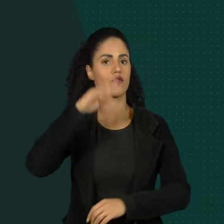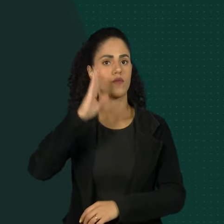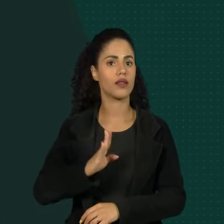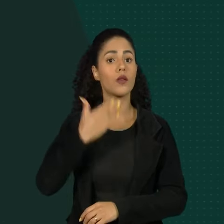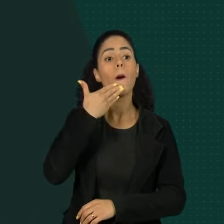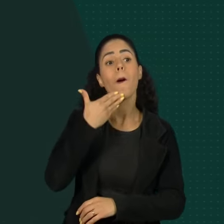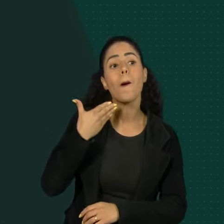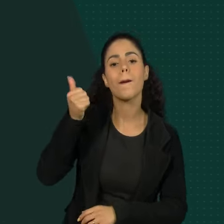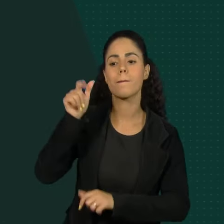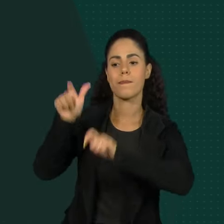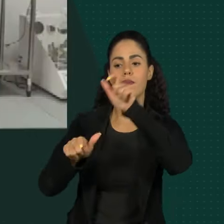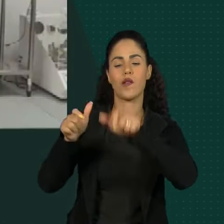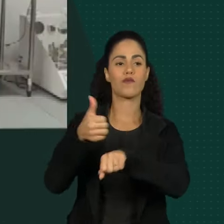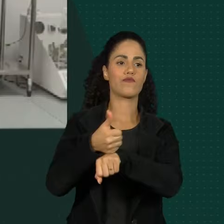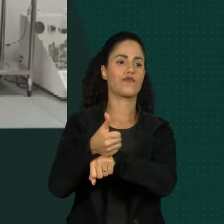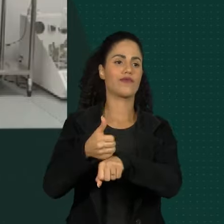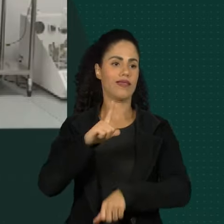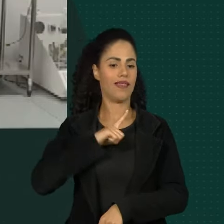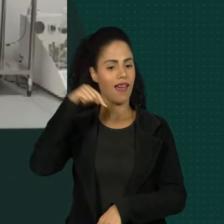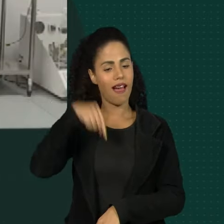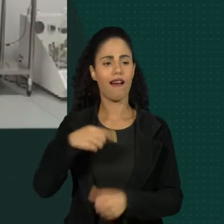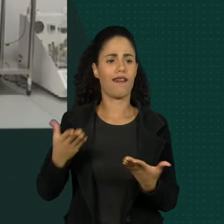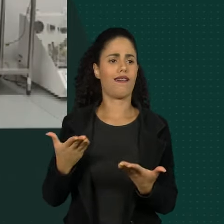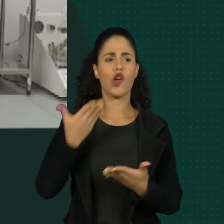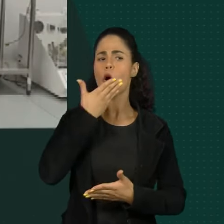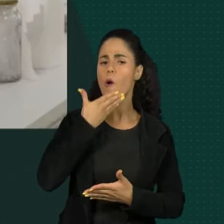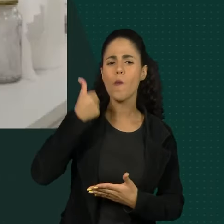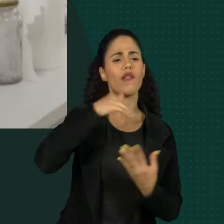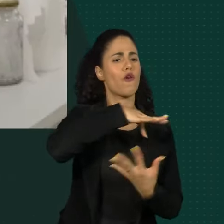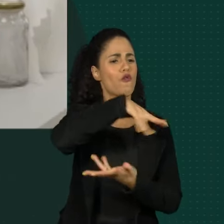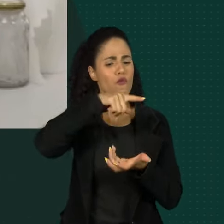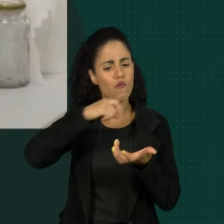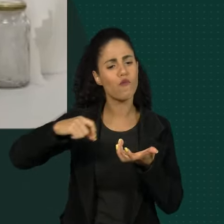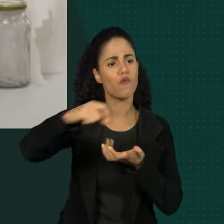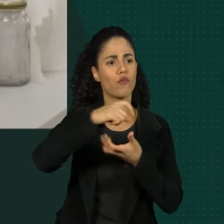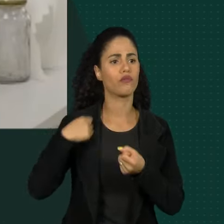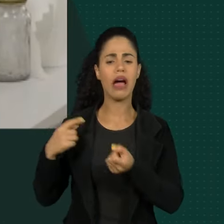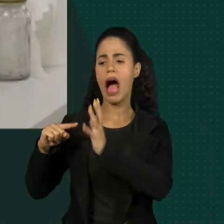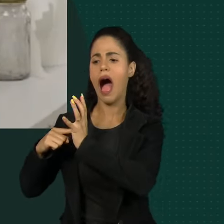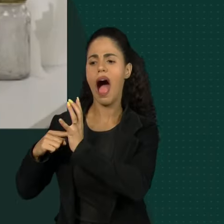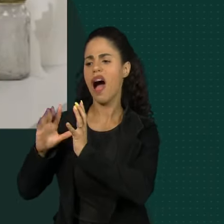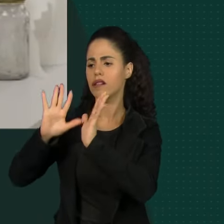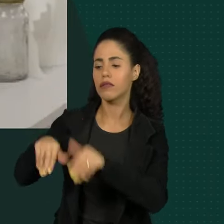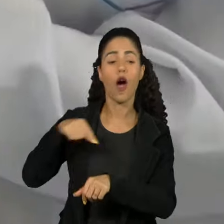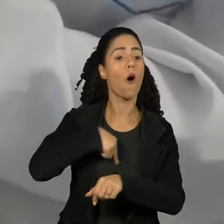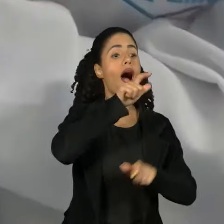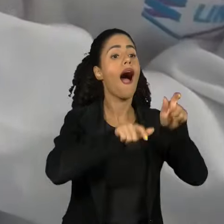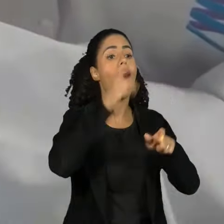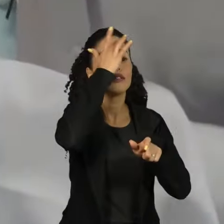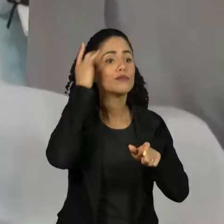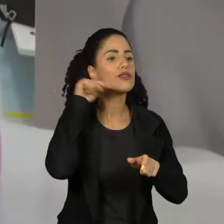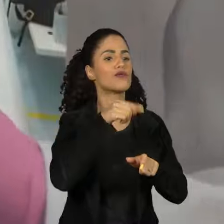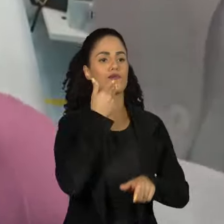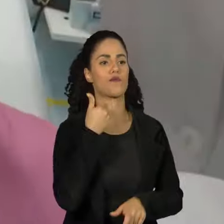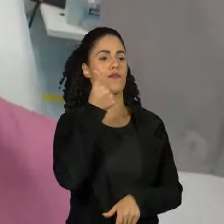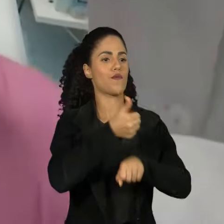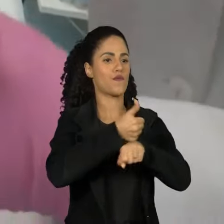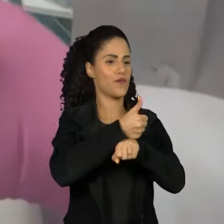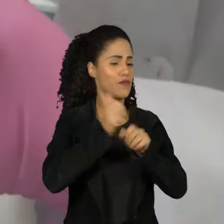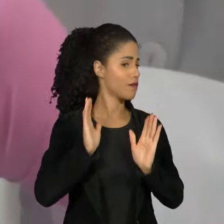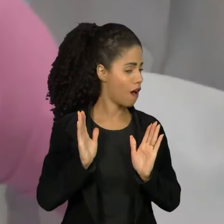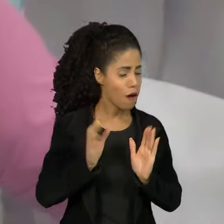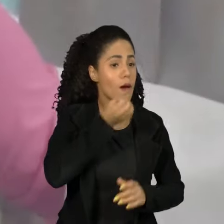melhores cientistas, de verdade, os melhores cientistas do mundo. Não é os equipamentos que vai fazer, não é os robozinhos, não. Ok, a gente está trabalhando com